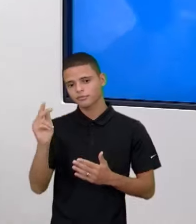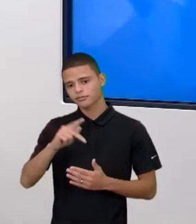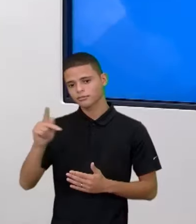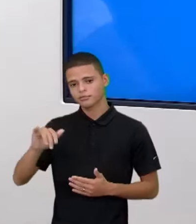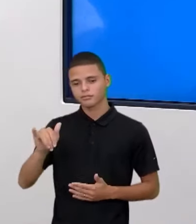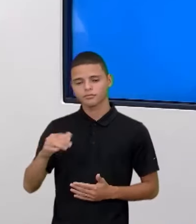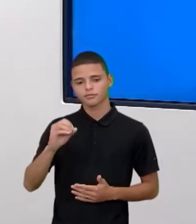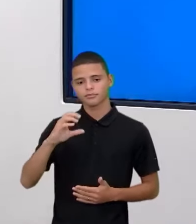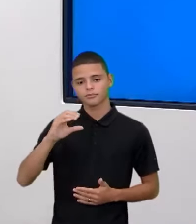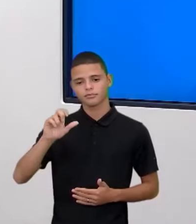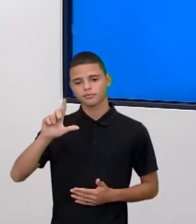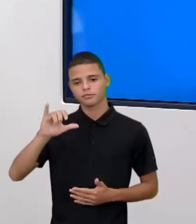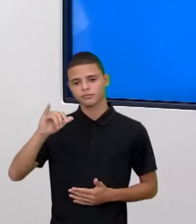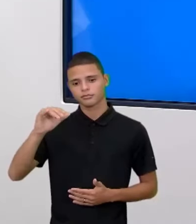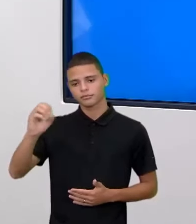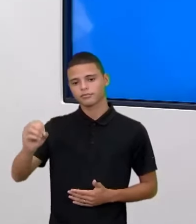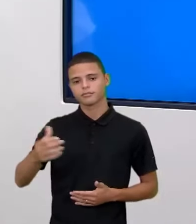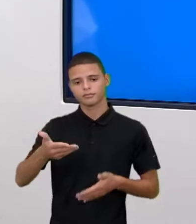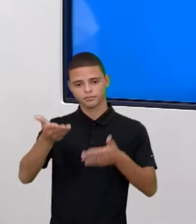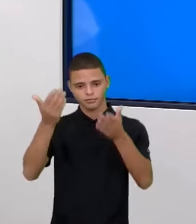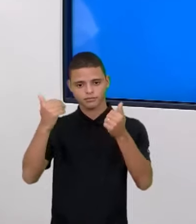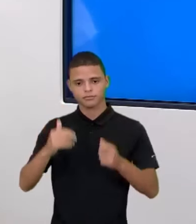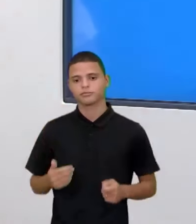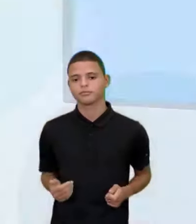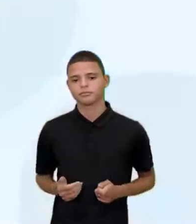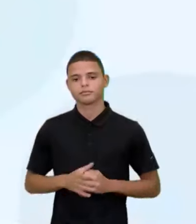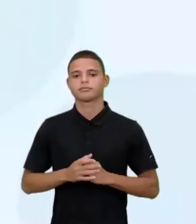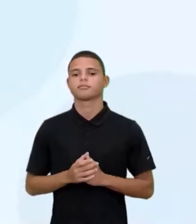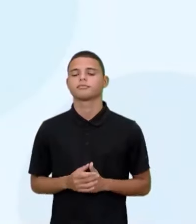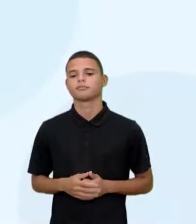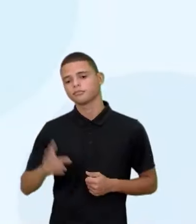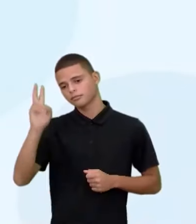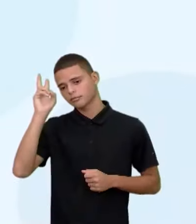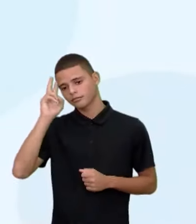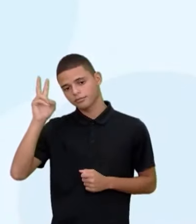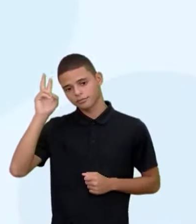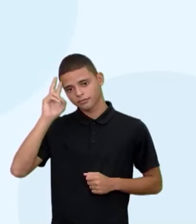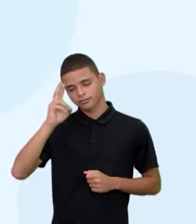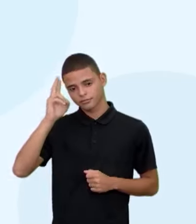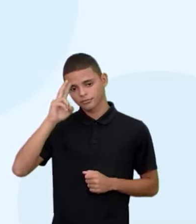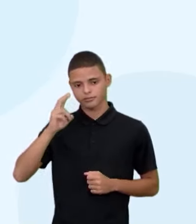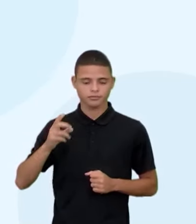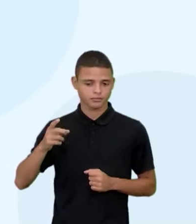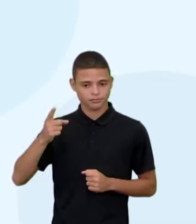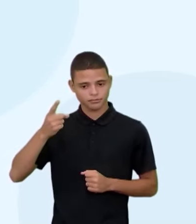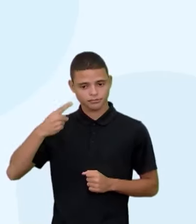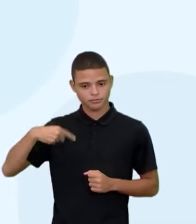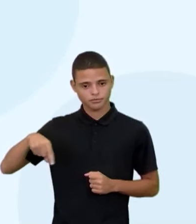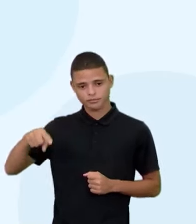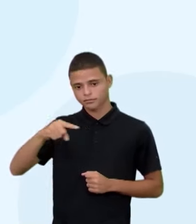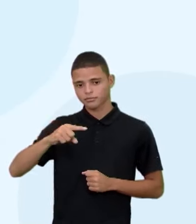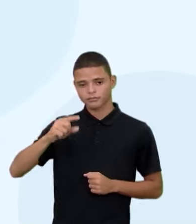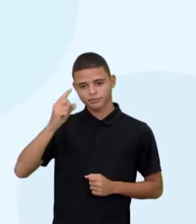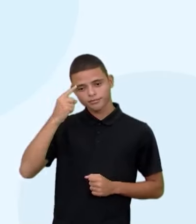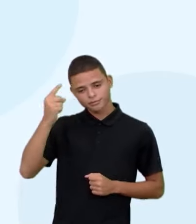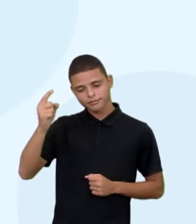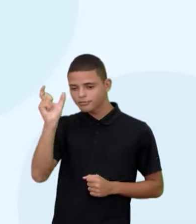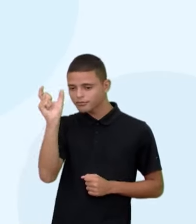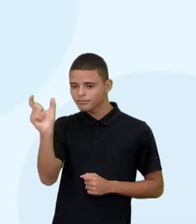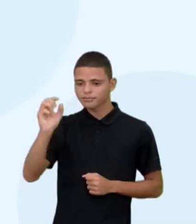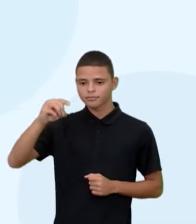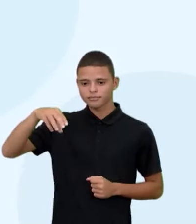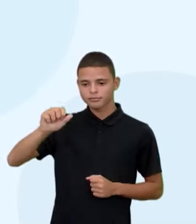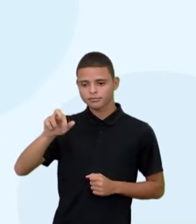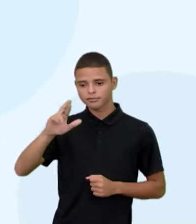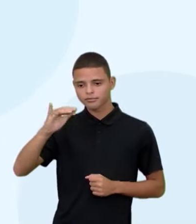professor Josélio. E aí, gente, vamos lá. Então, só relembrando aqui as nossas matrióticas, nós temos aí